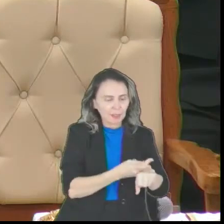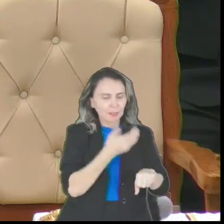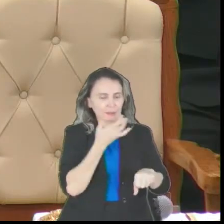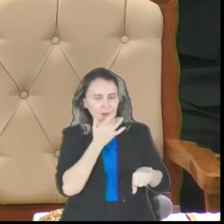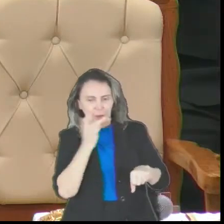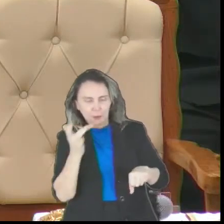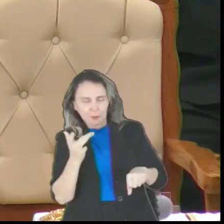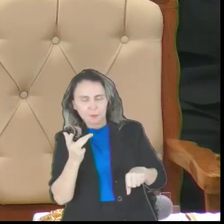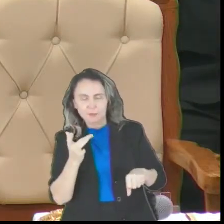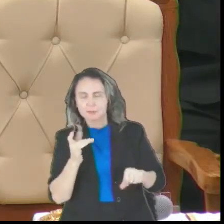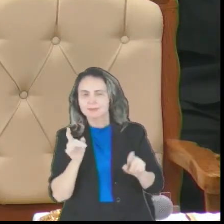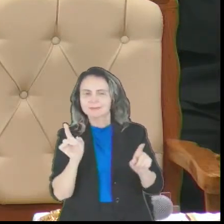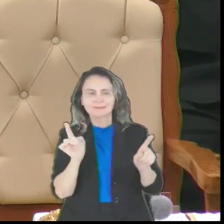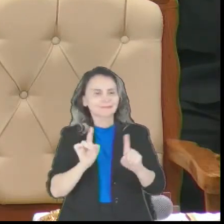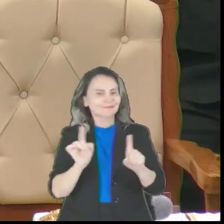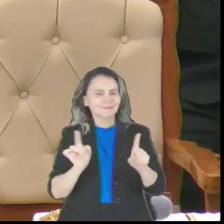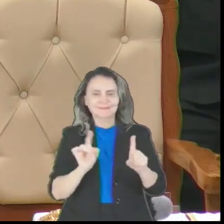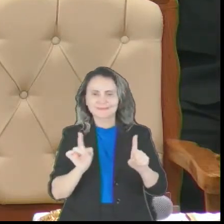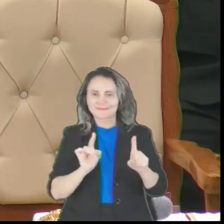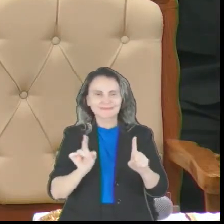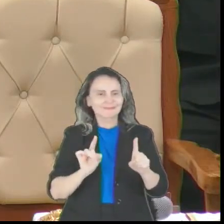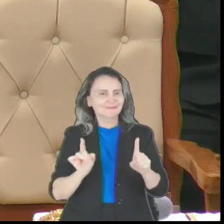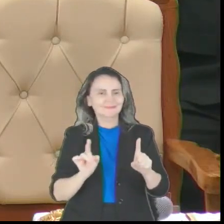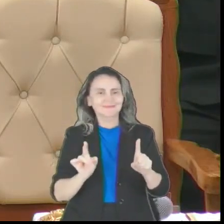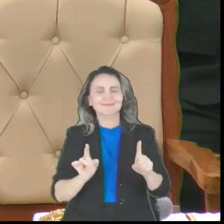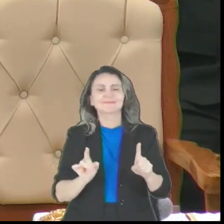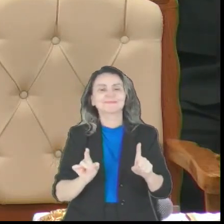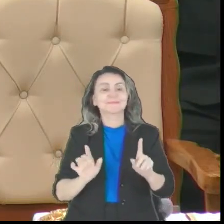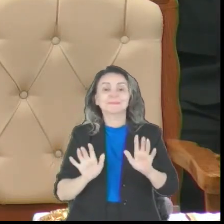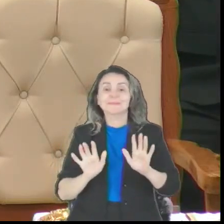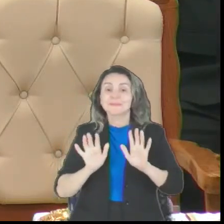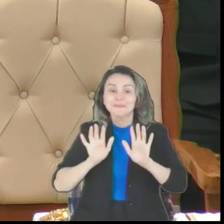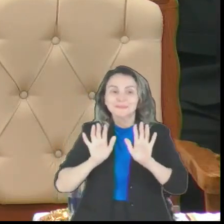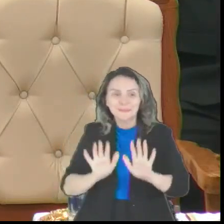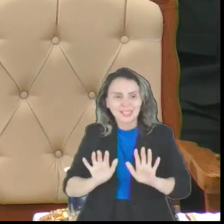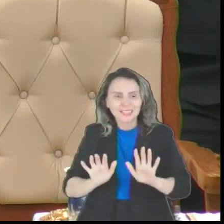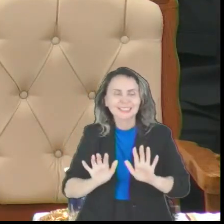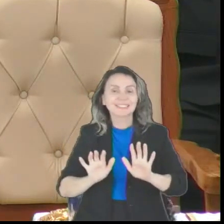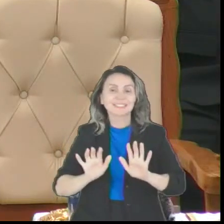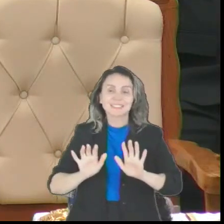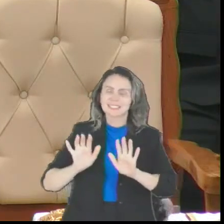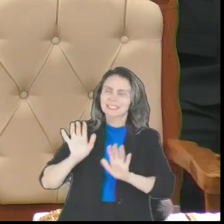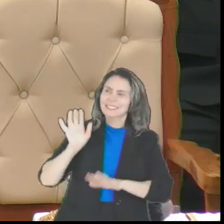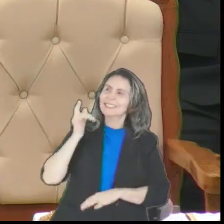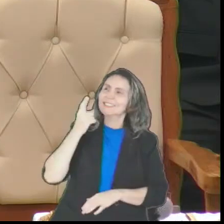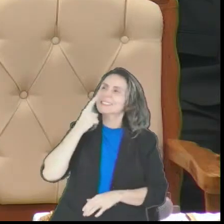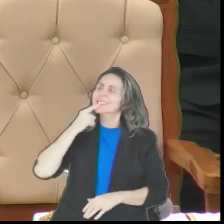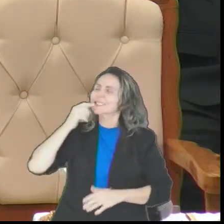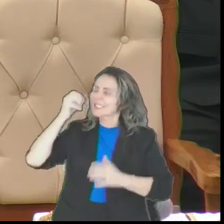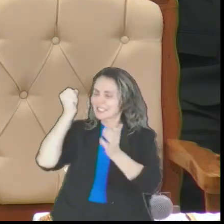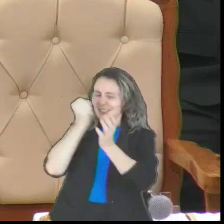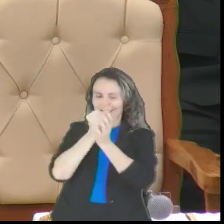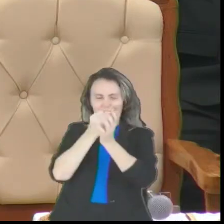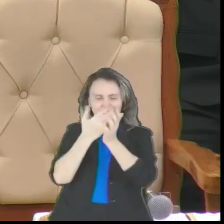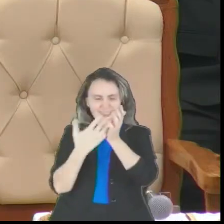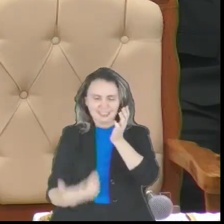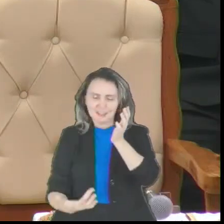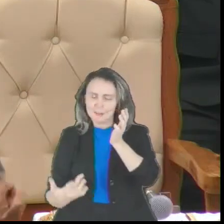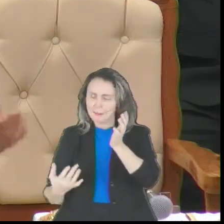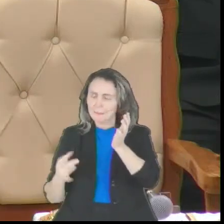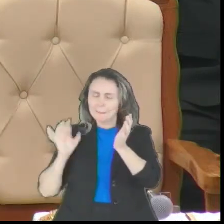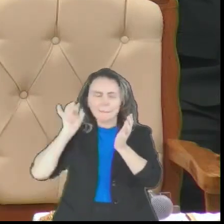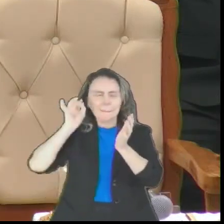fostes resgatados da vossa maneira de ser, mas foi com o precioso sangue de Jesus